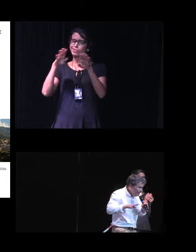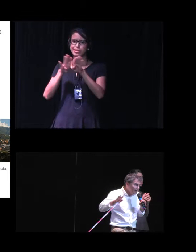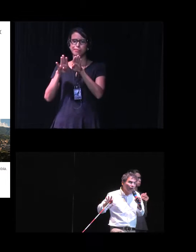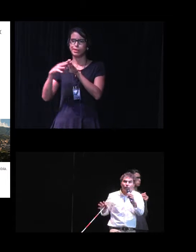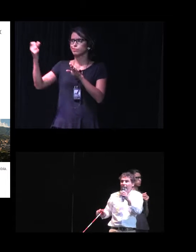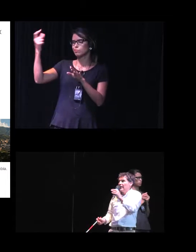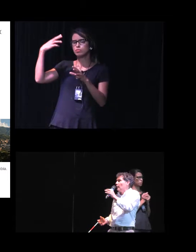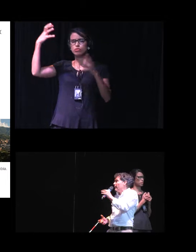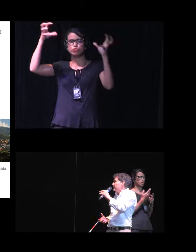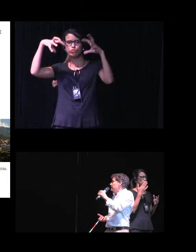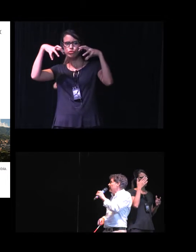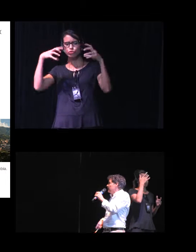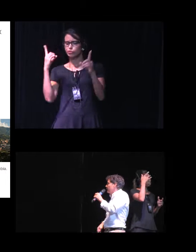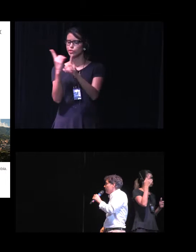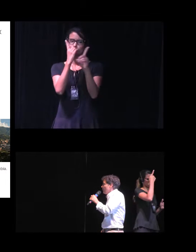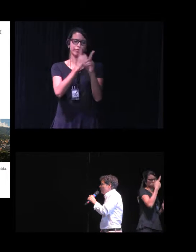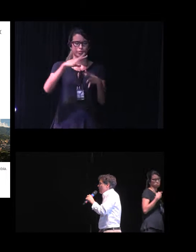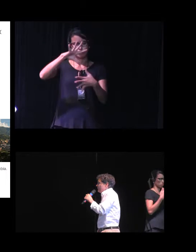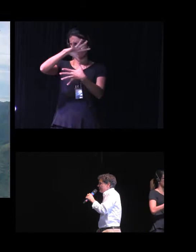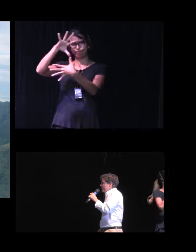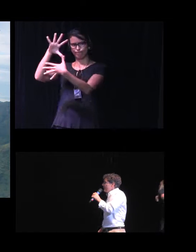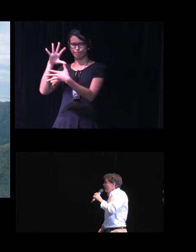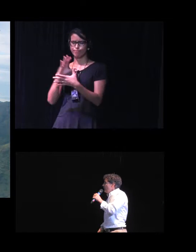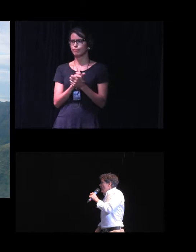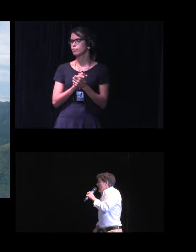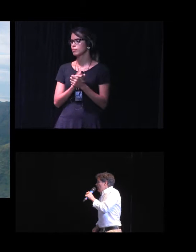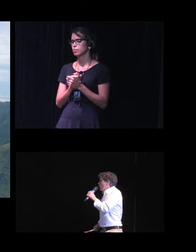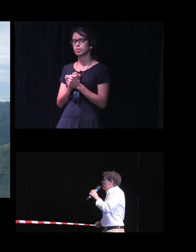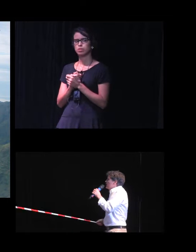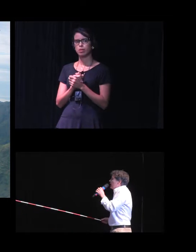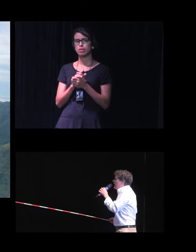tudo que se encontra na convivência.